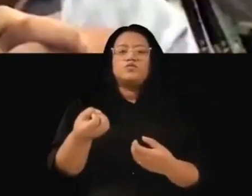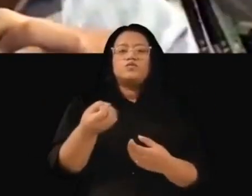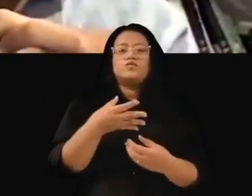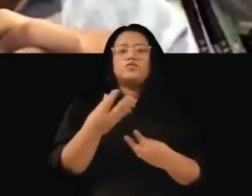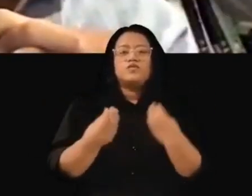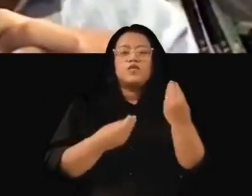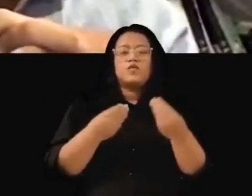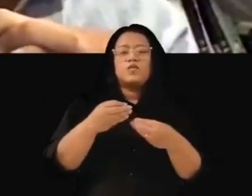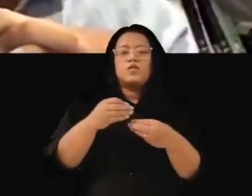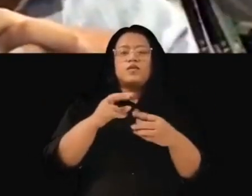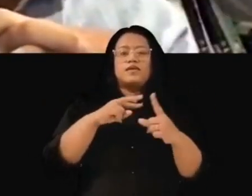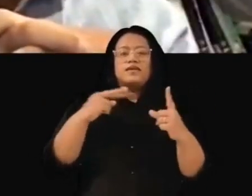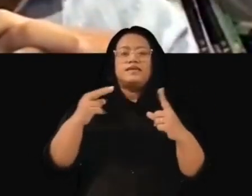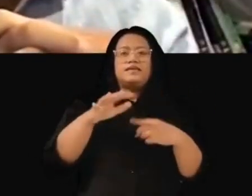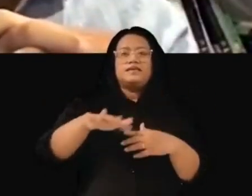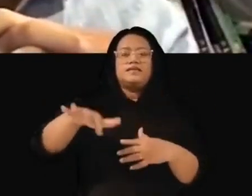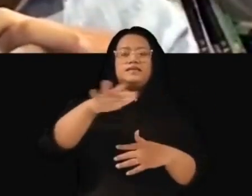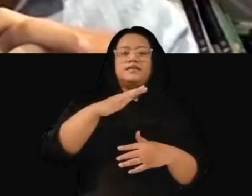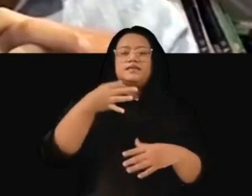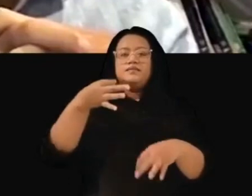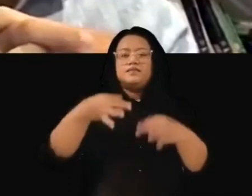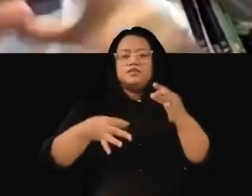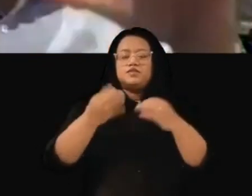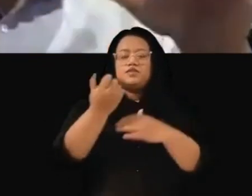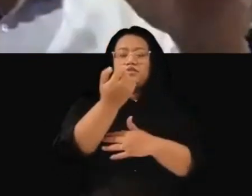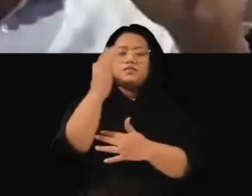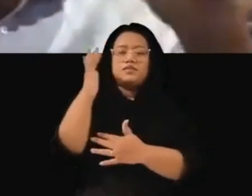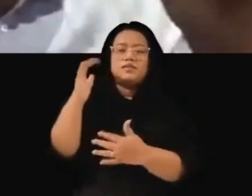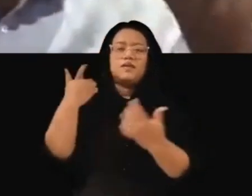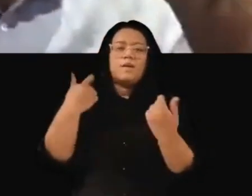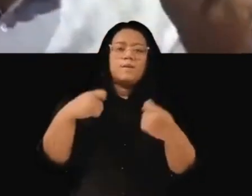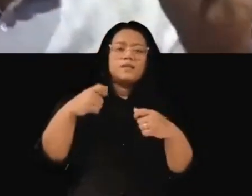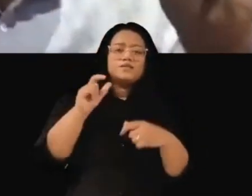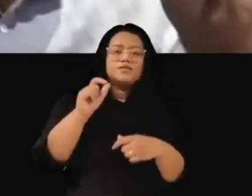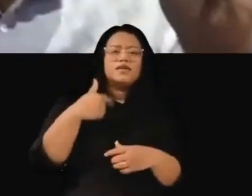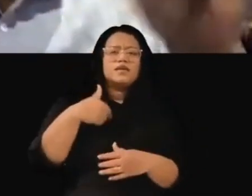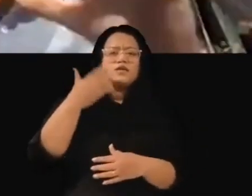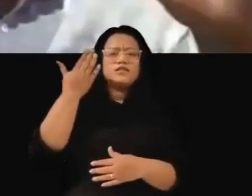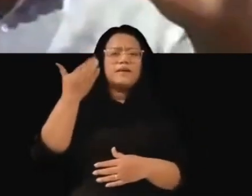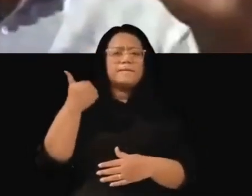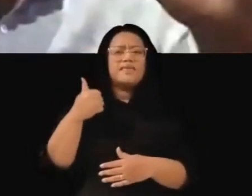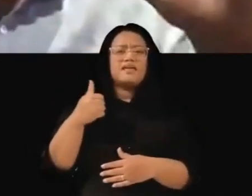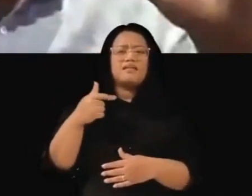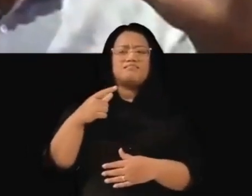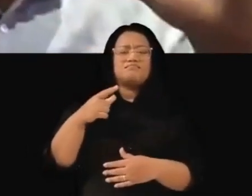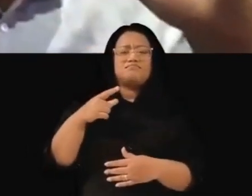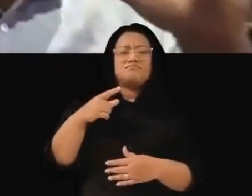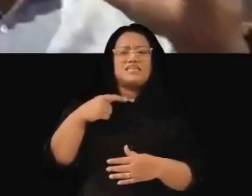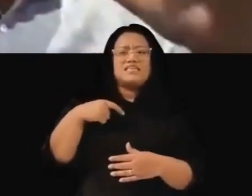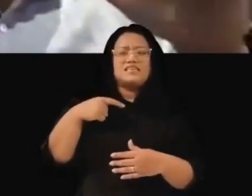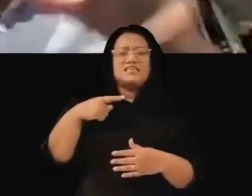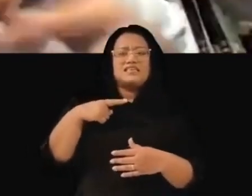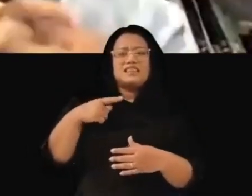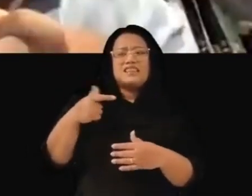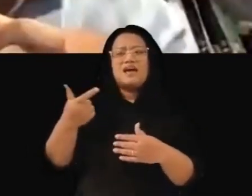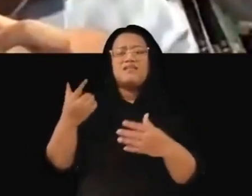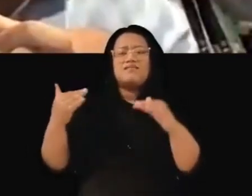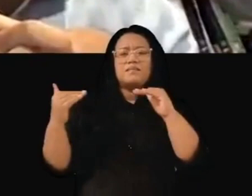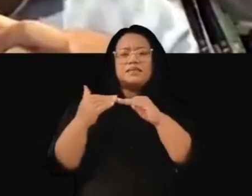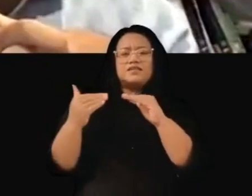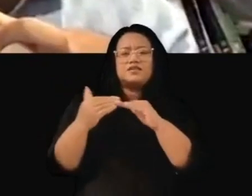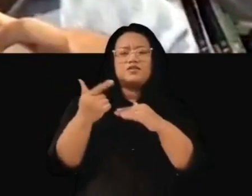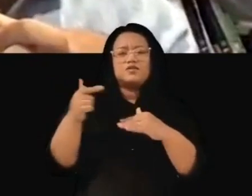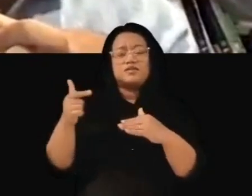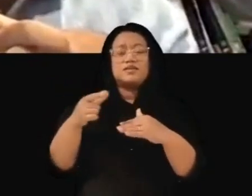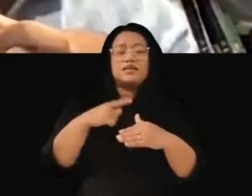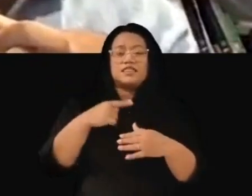justiça ambiental, no mínimo, você tem que dizer, olha, eu sabia que estava assim e não estava de acordo. E há formas de dizer isso de maneira